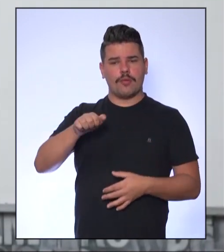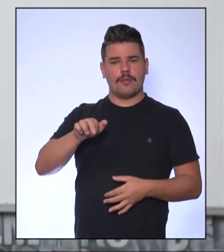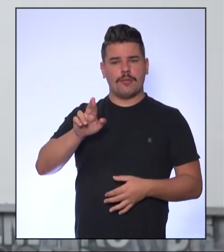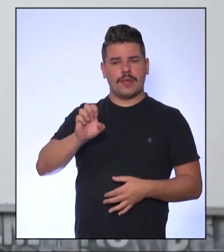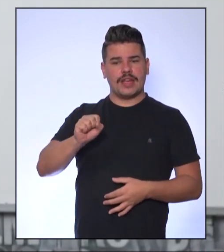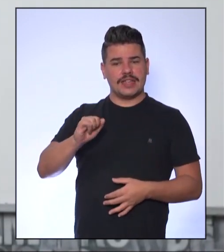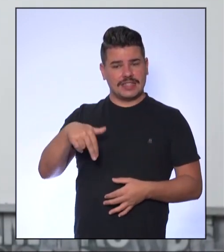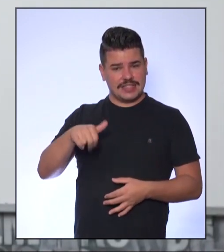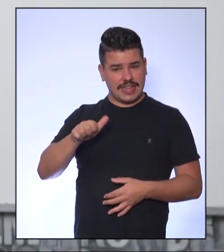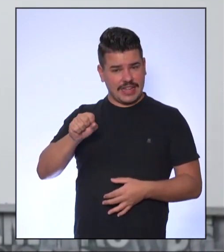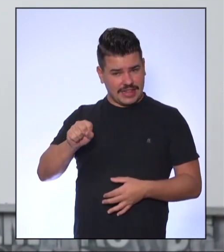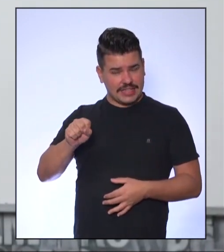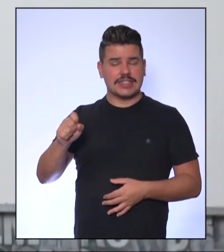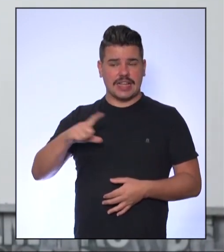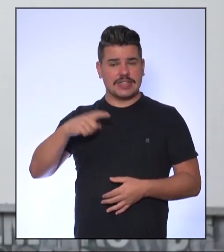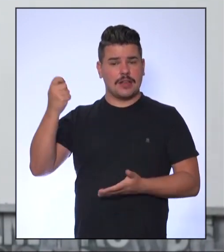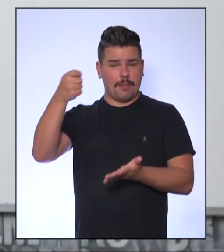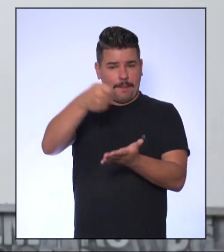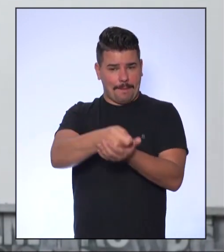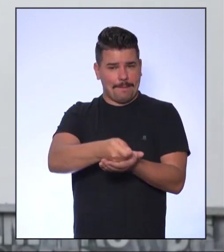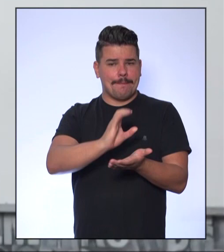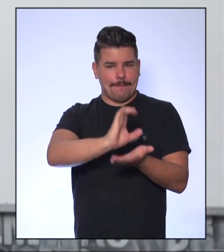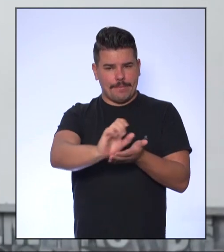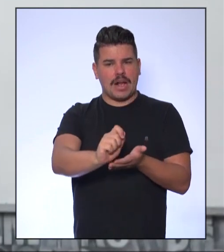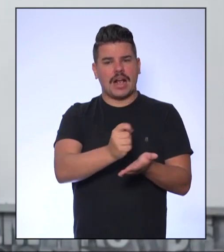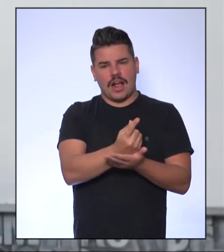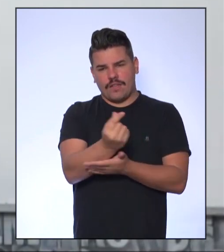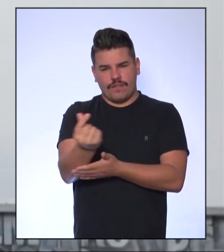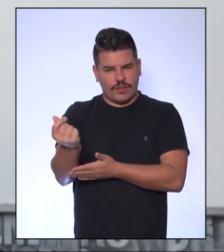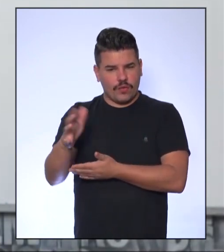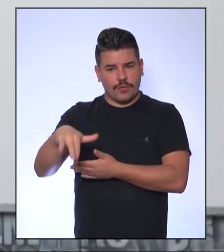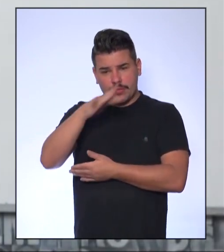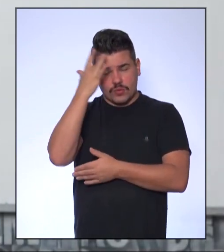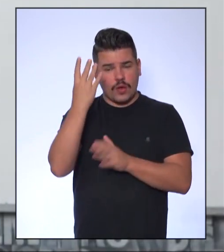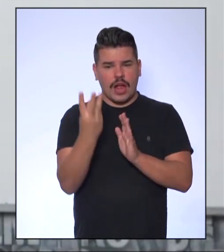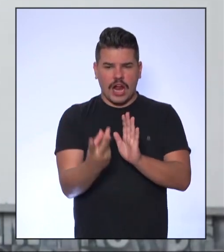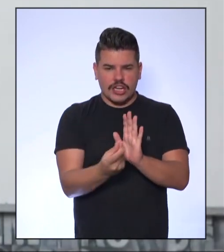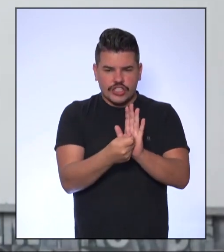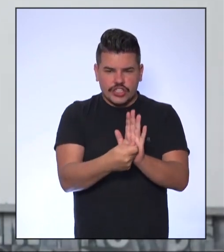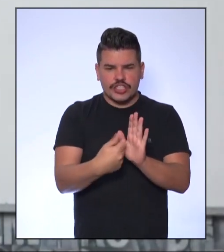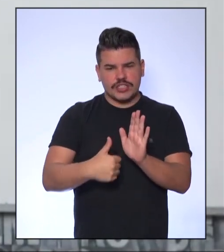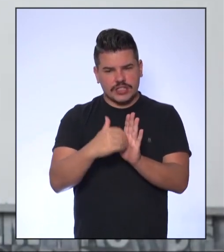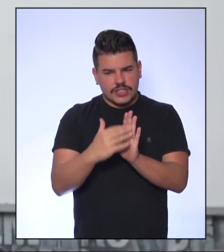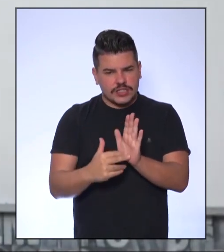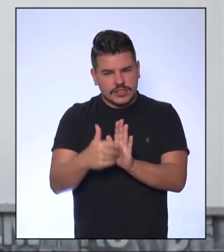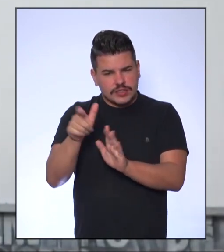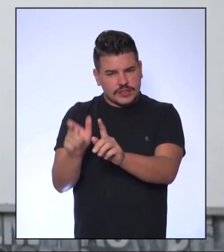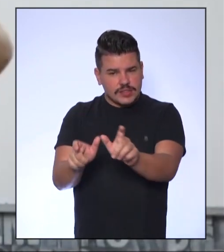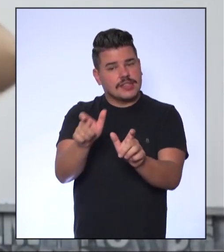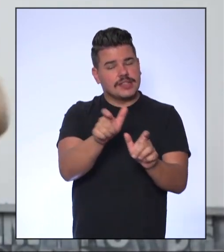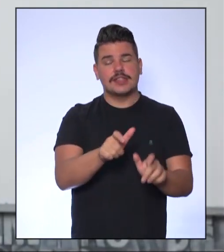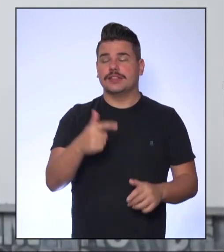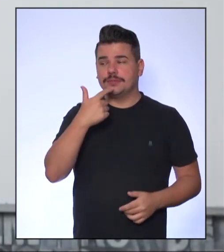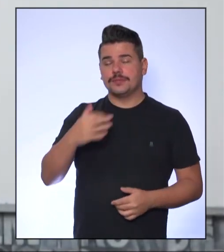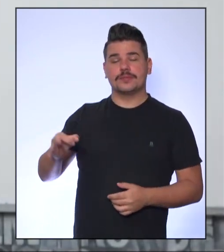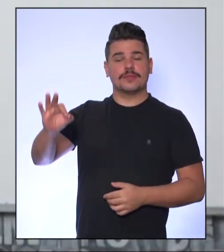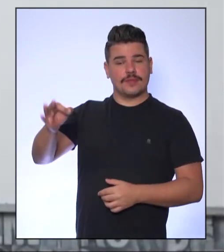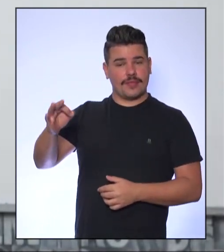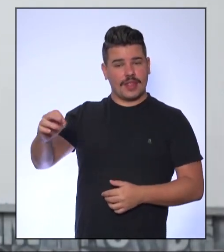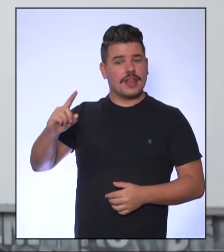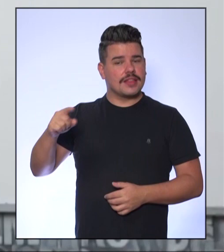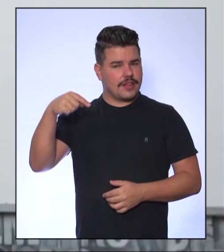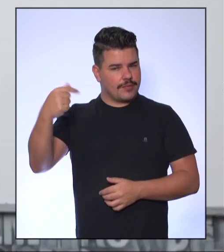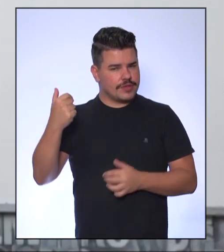artistas. Sim, os mecenas financiavam artistas. Nós vamos ver daqui a